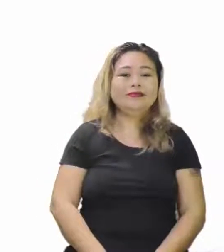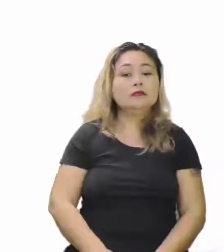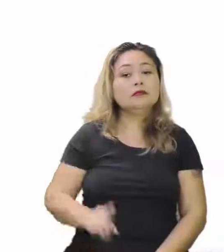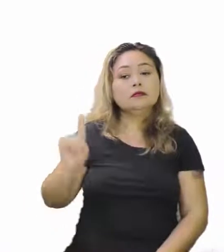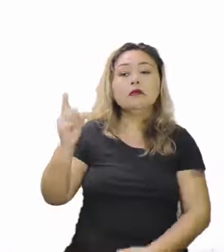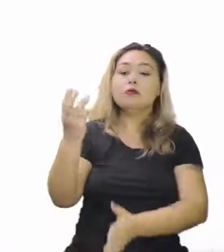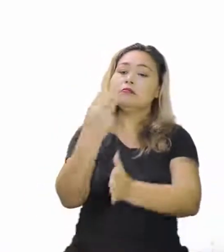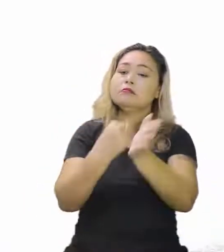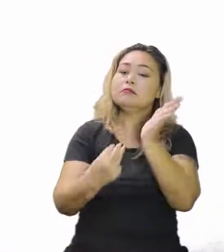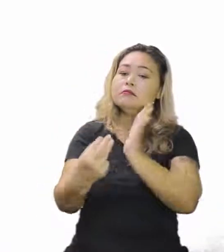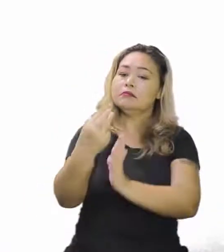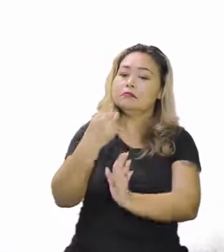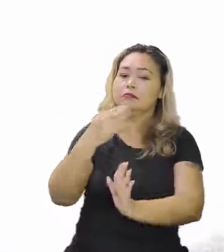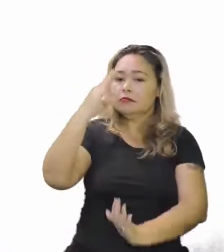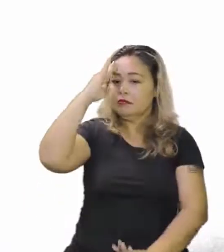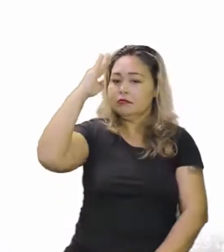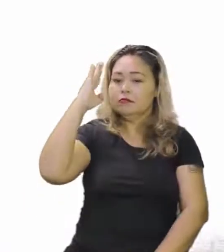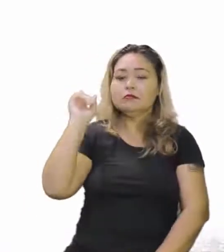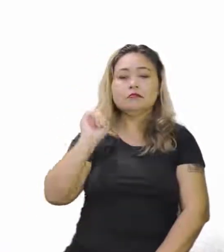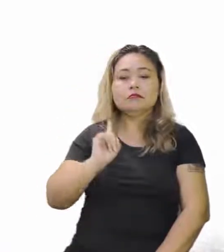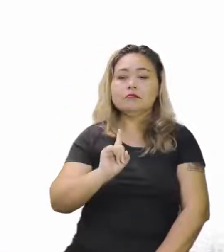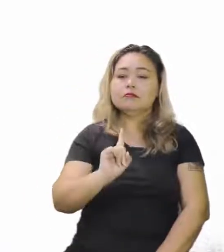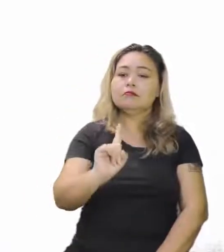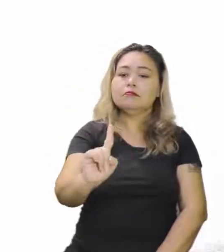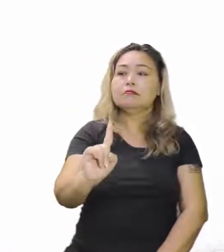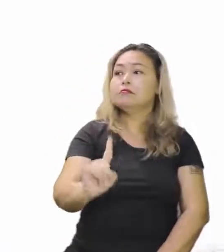Olha outro mapa aí, ó. Principais bandeiras.